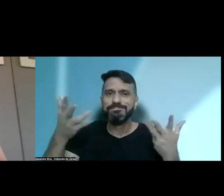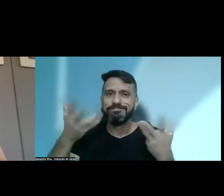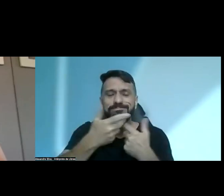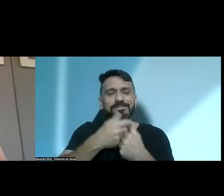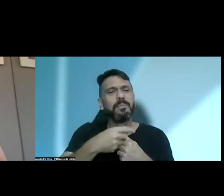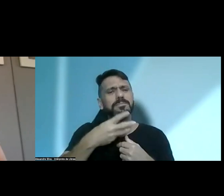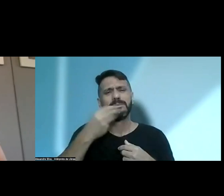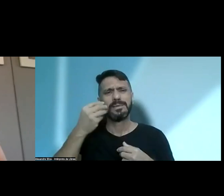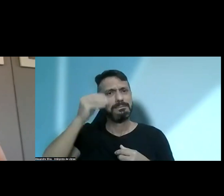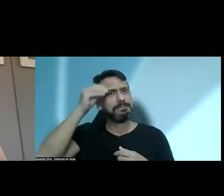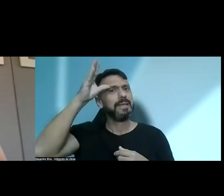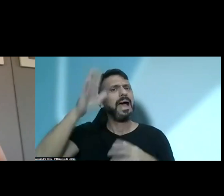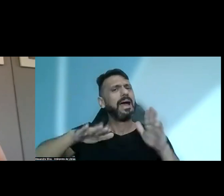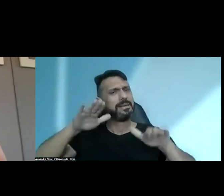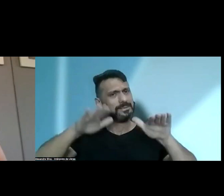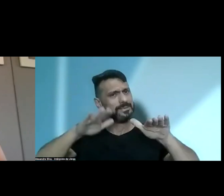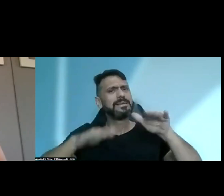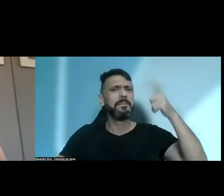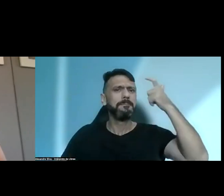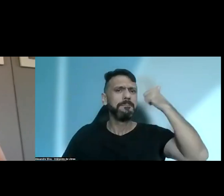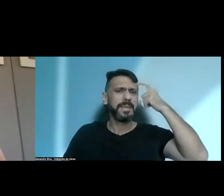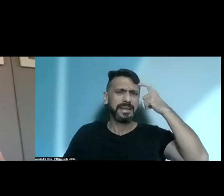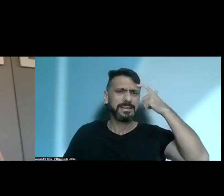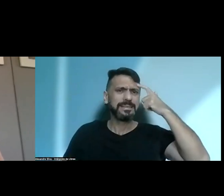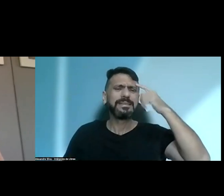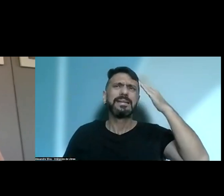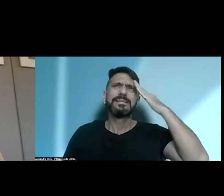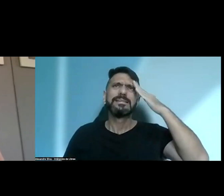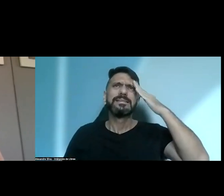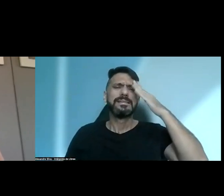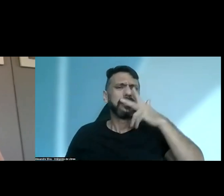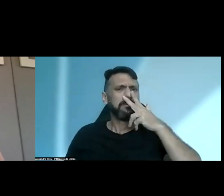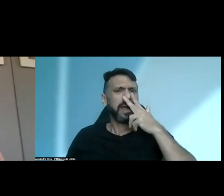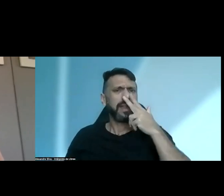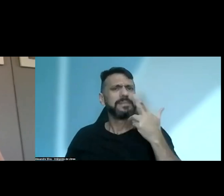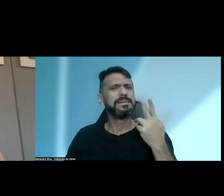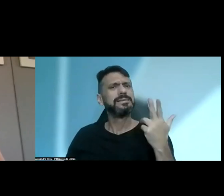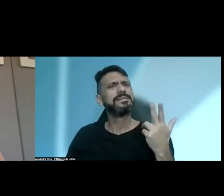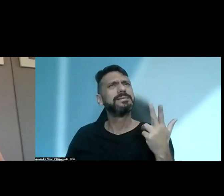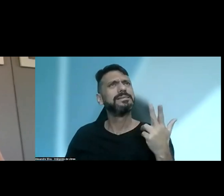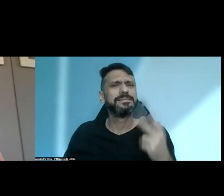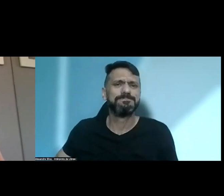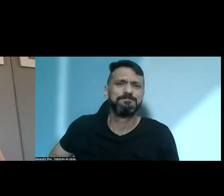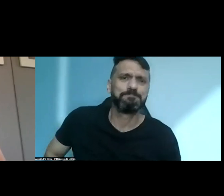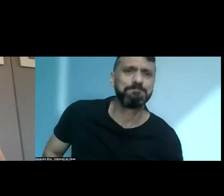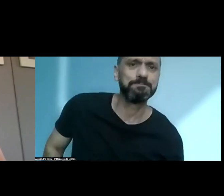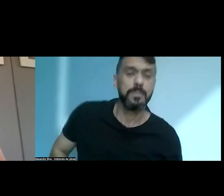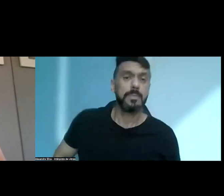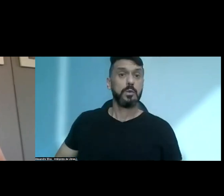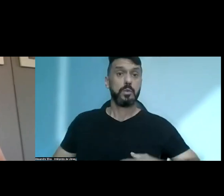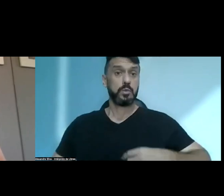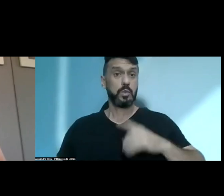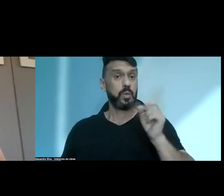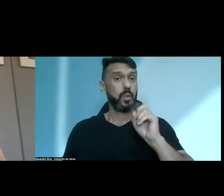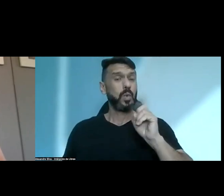São coisas que às vezes a gente acha que sabe, assim, tipo, parece meio conhecimento, mas não é bem assim. Tem